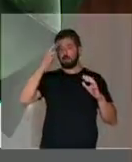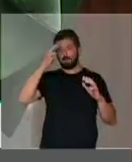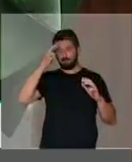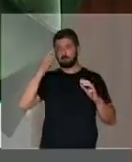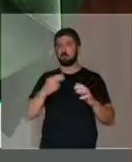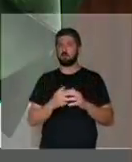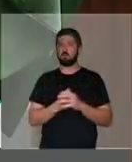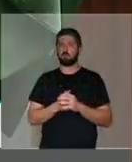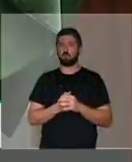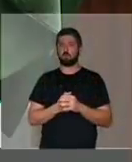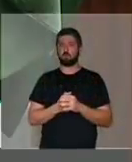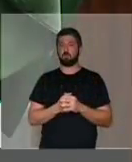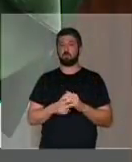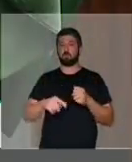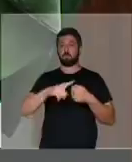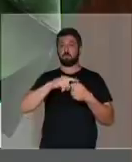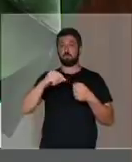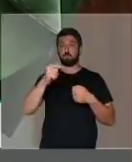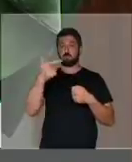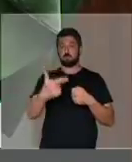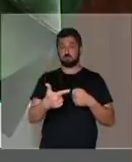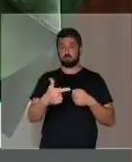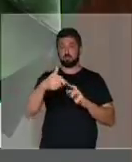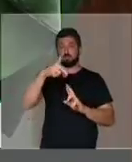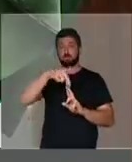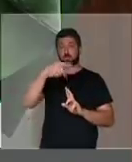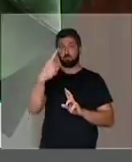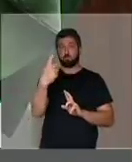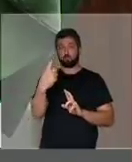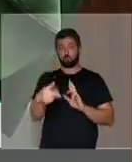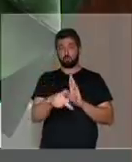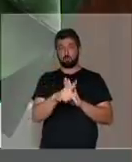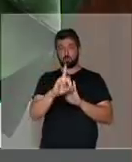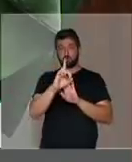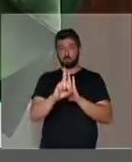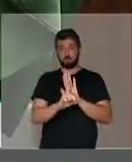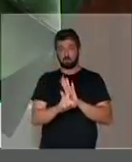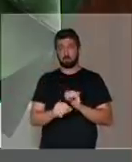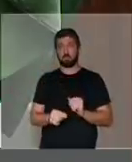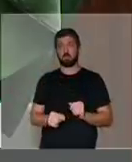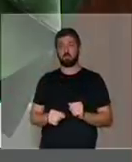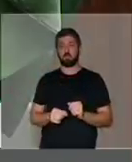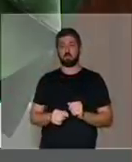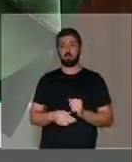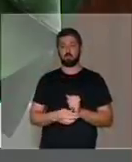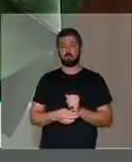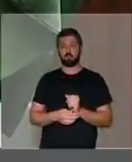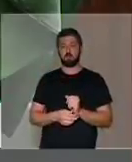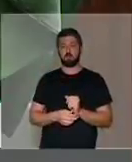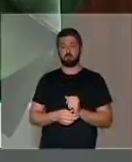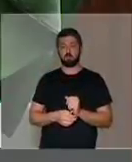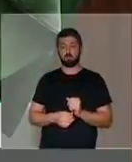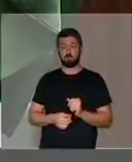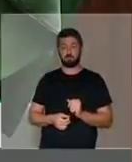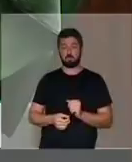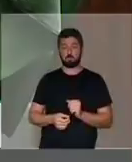reflexão. Dispõe o artigo 2º, parágrafo único do decreto, que o cargo